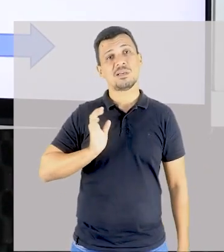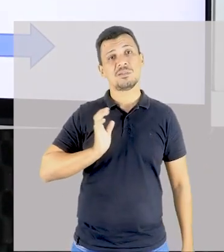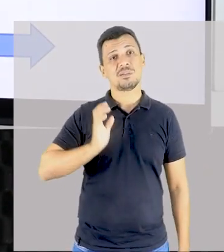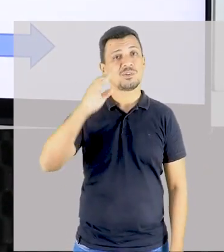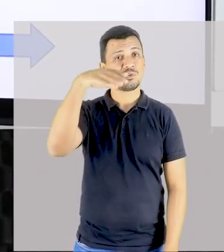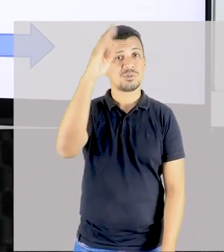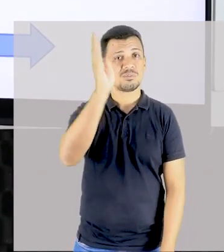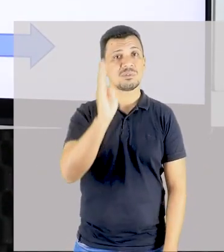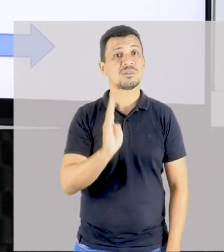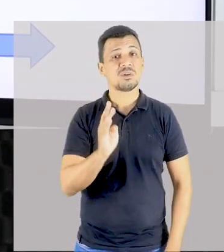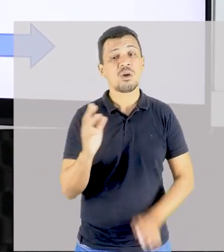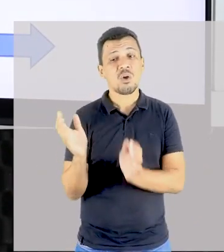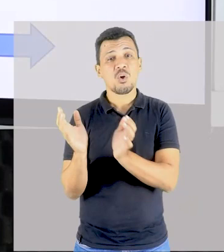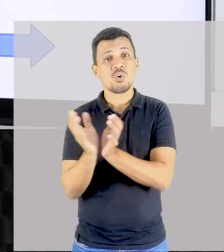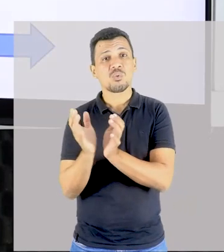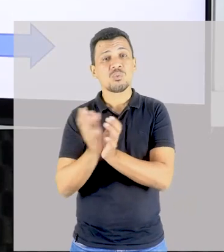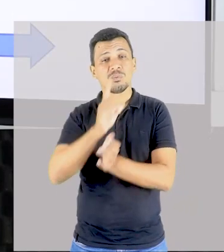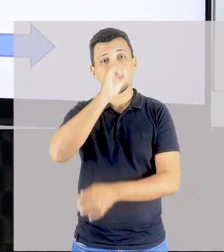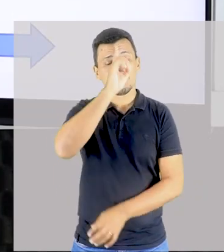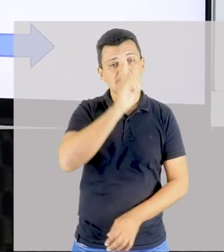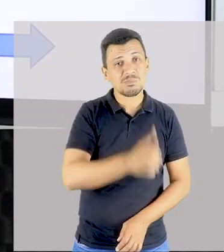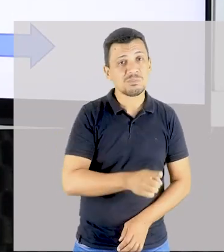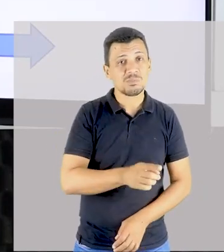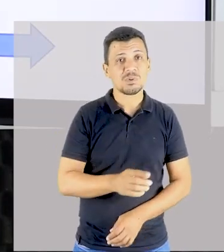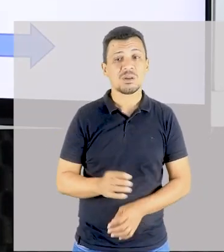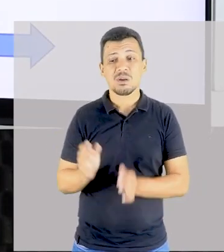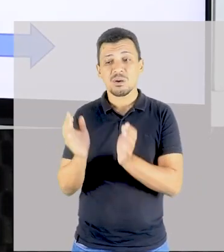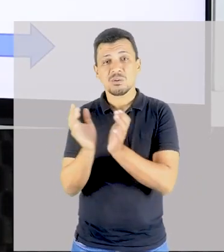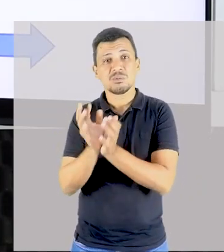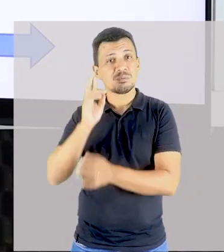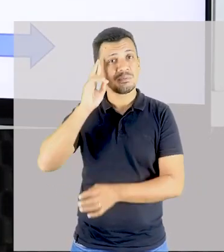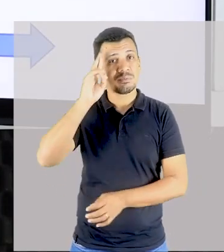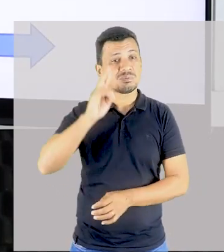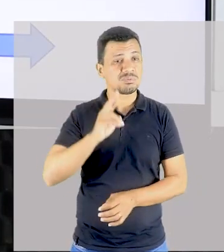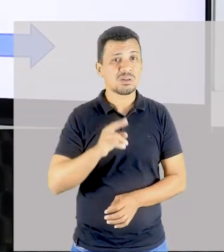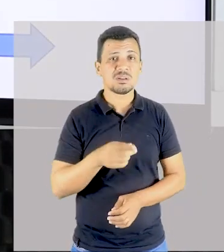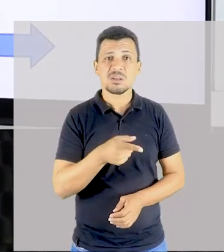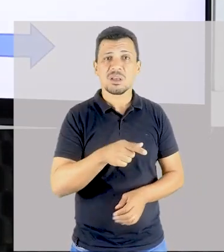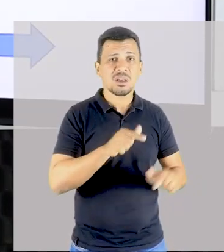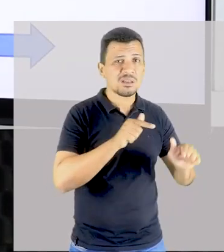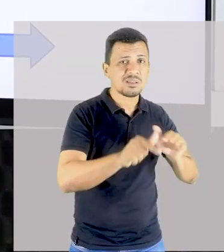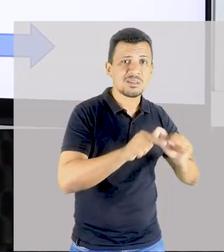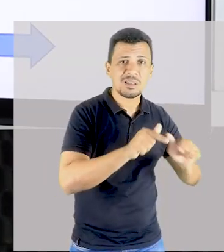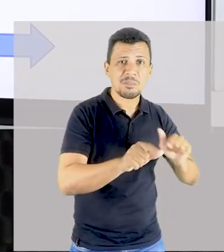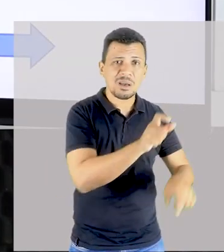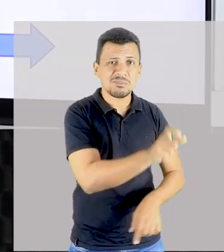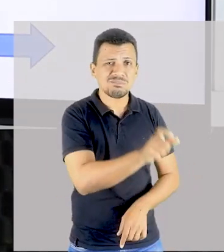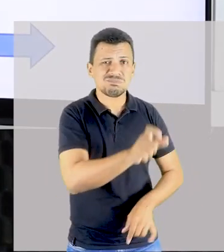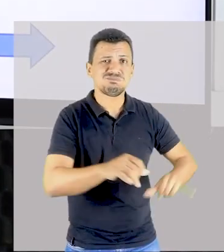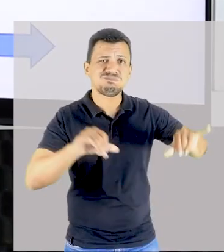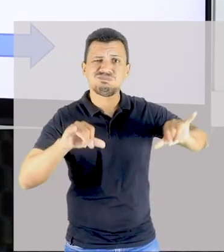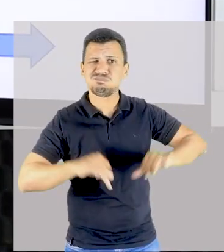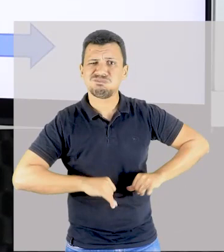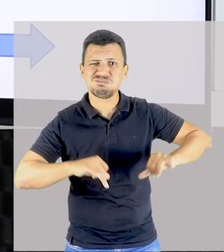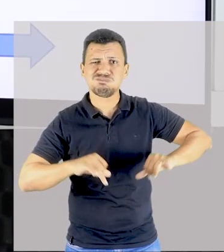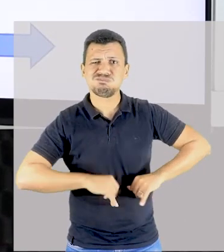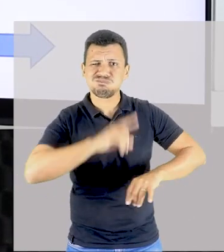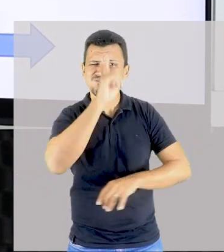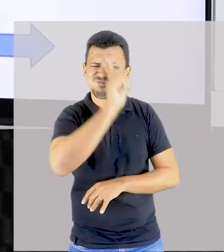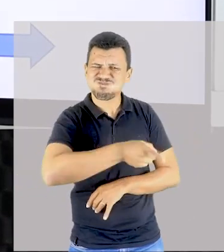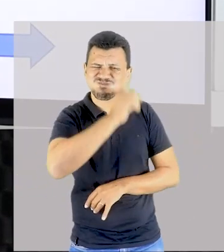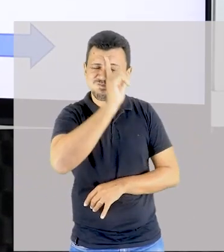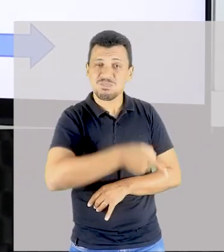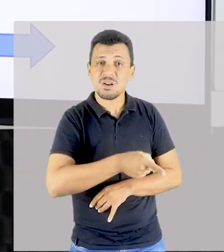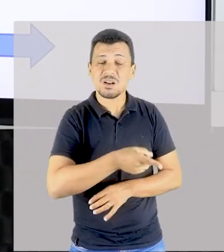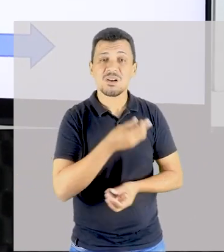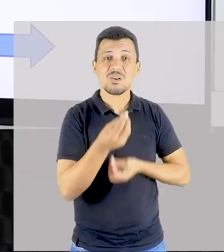das classes dominante dos patrões que exploram a força de trabalho dos trabalhadores E aí como uma forma